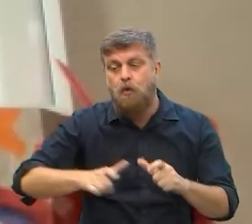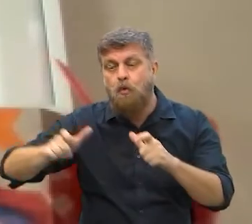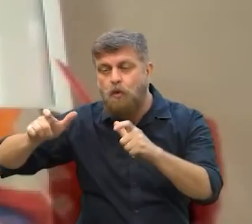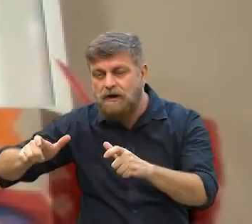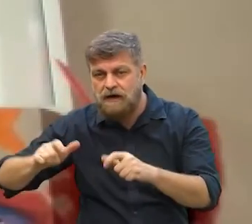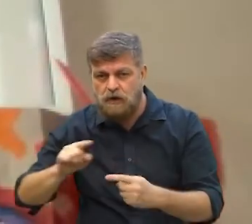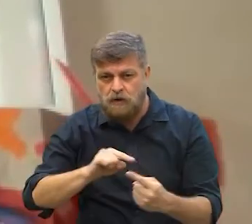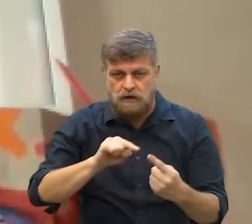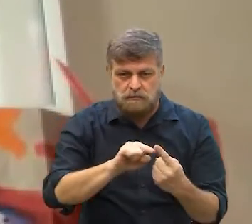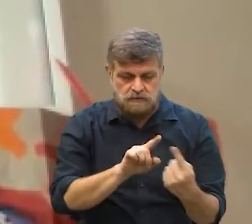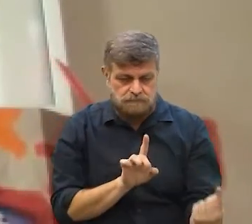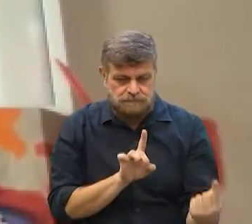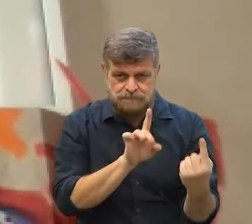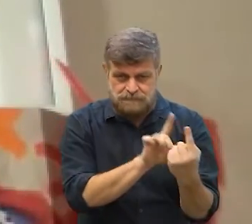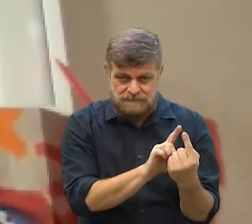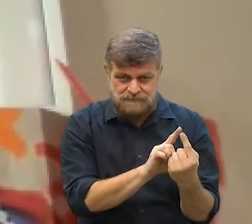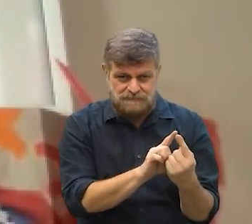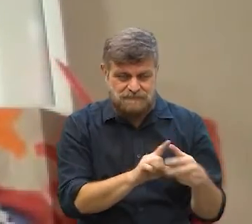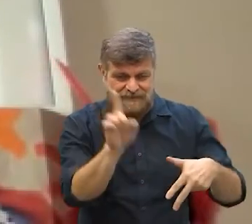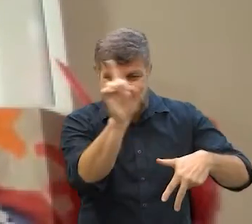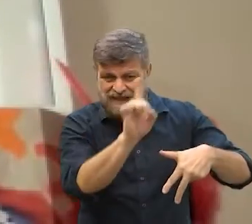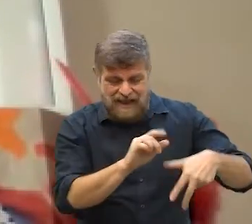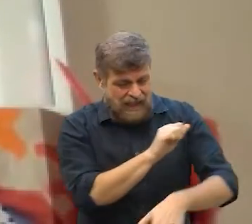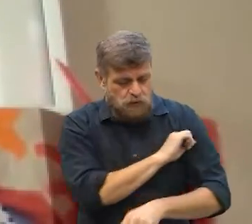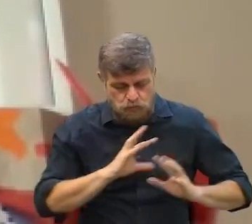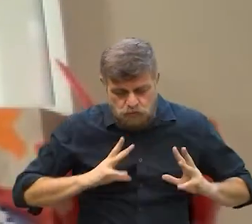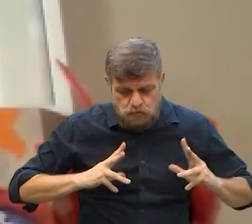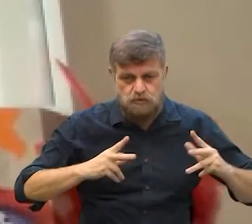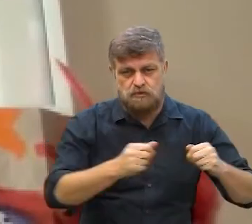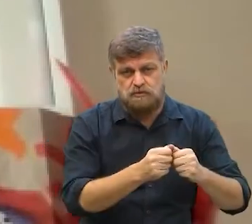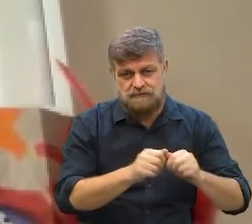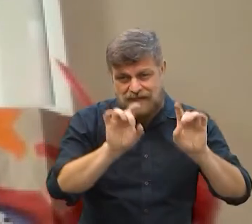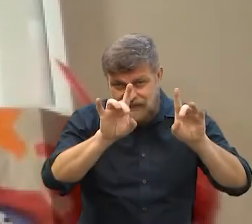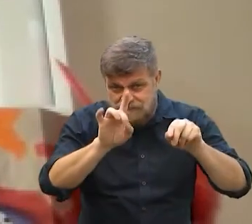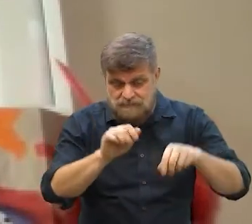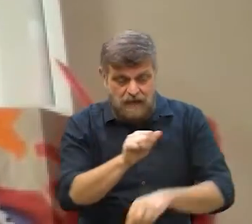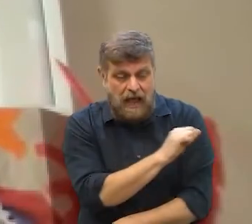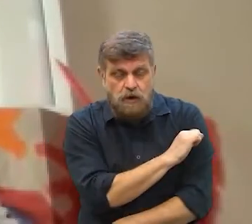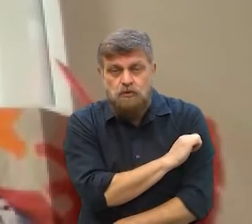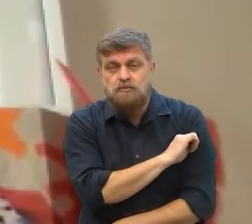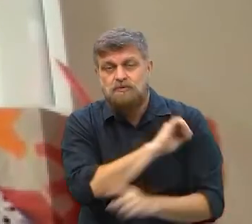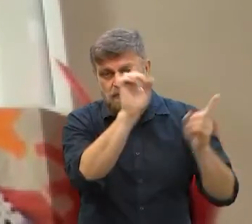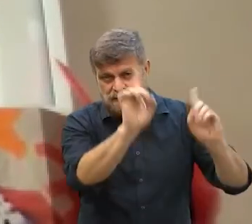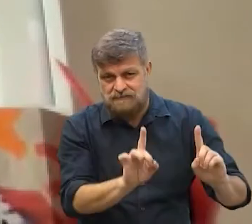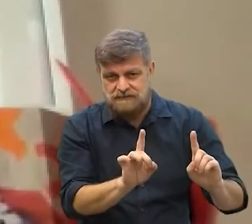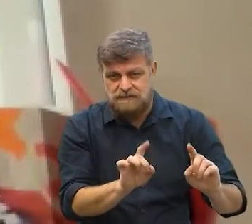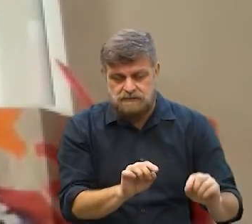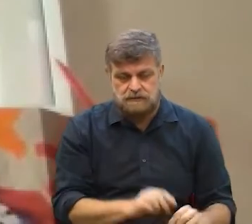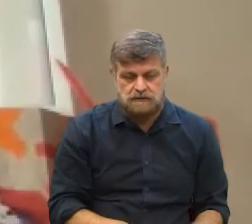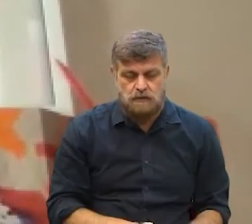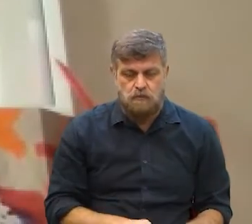para atender a todos os alunos, especialmente aos alunos com deficiência. Então, mudou